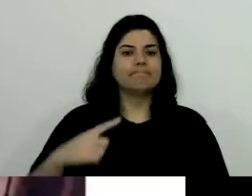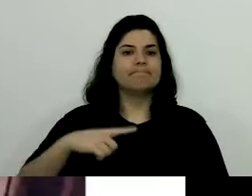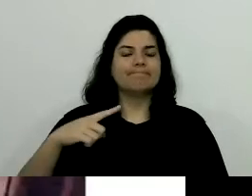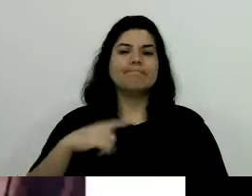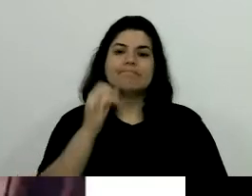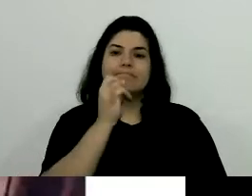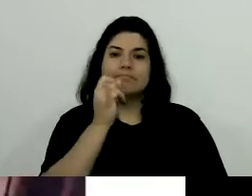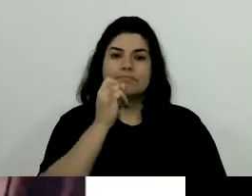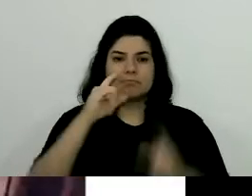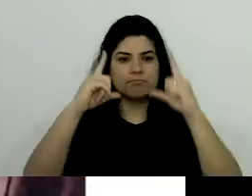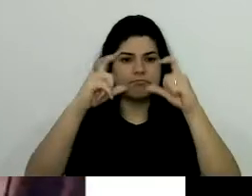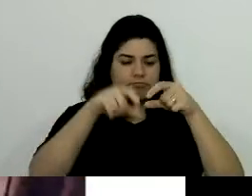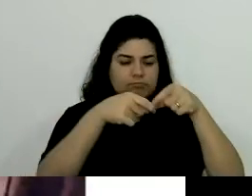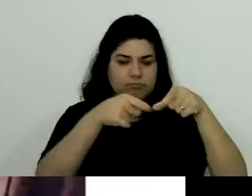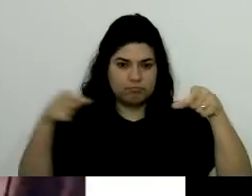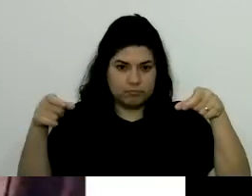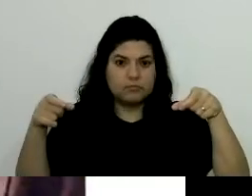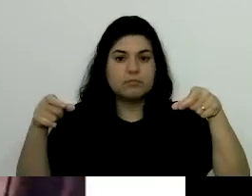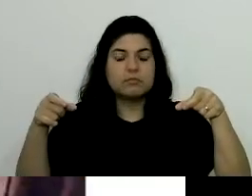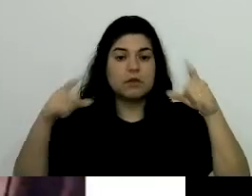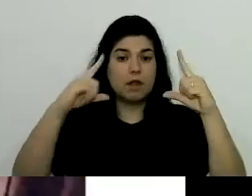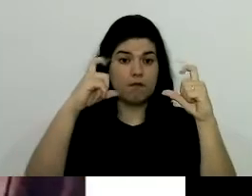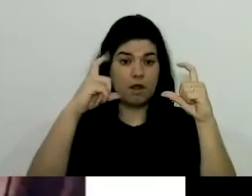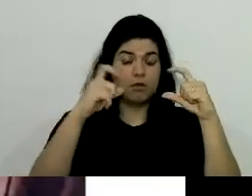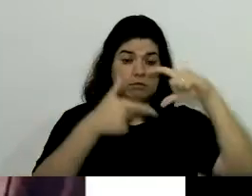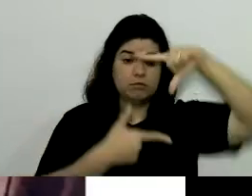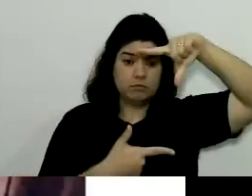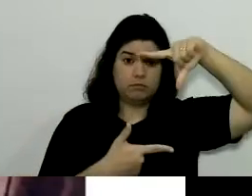negativo e de um retrato num tamanho